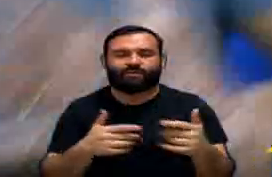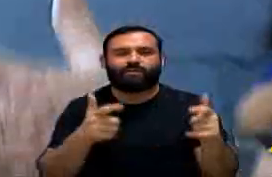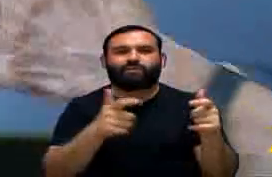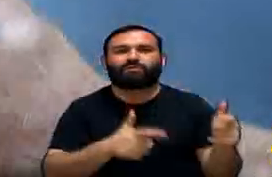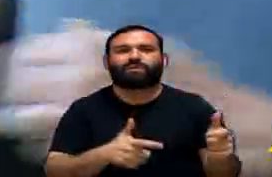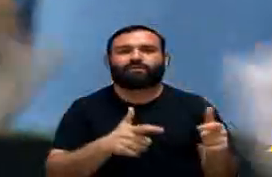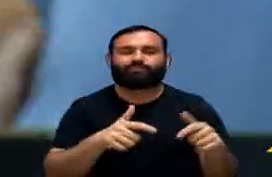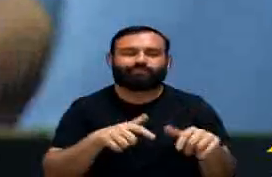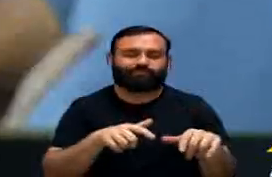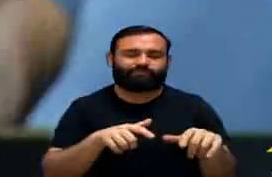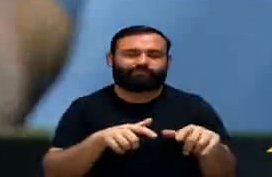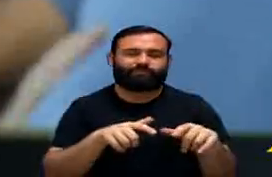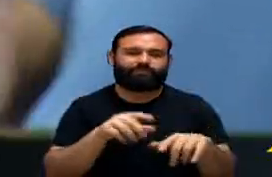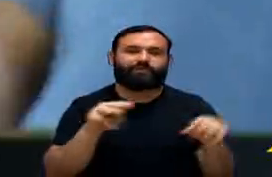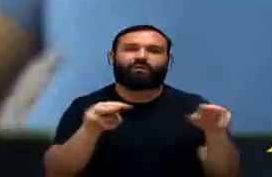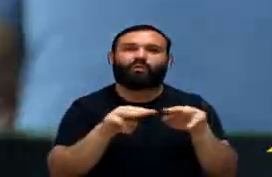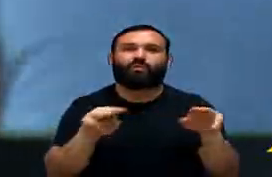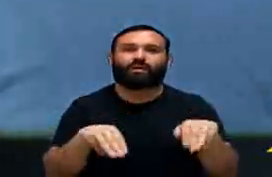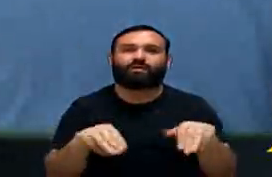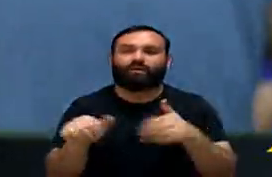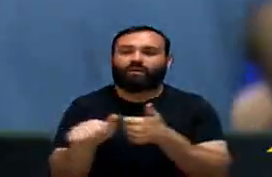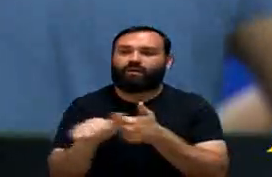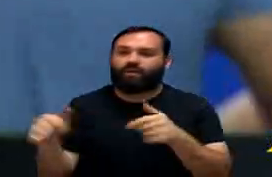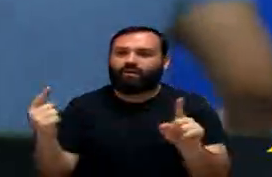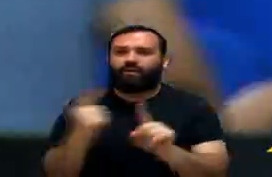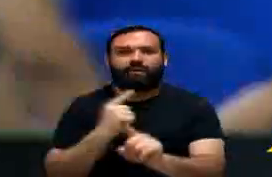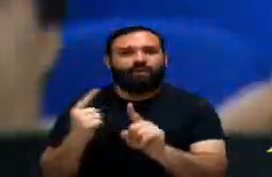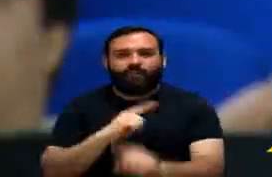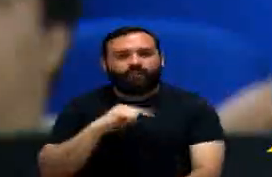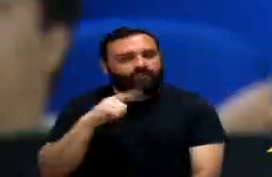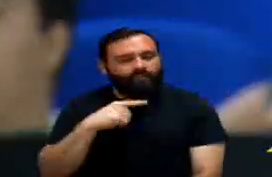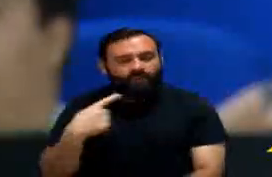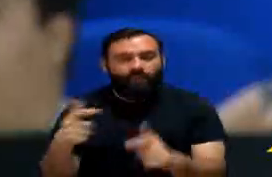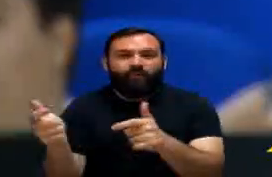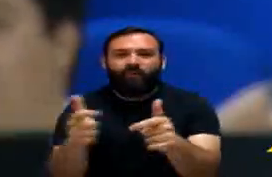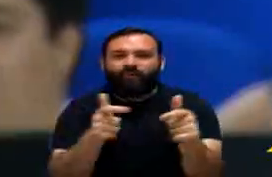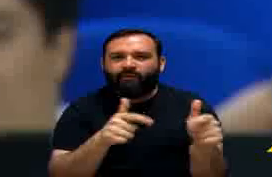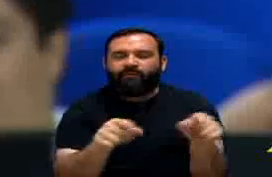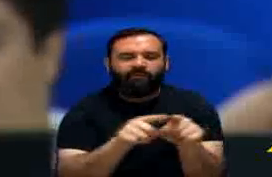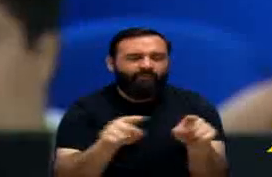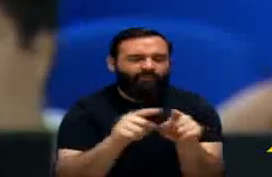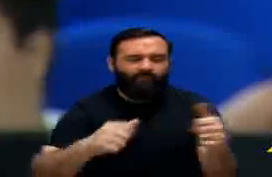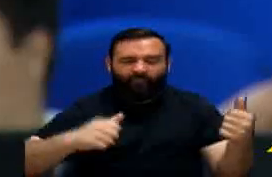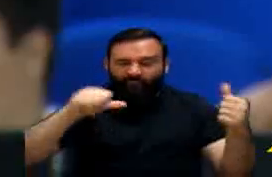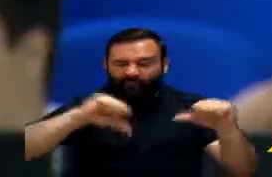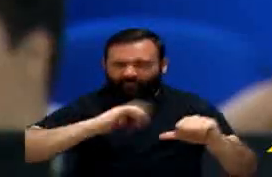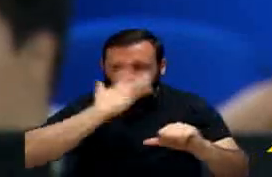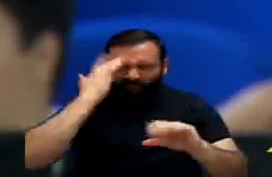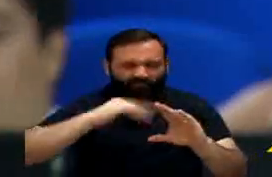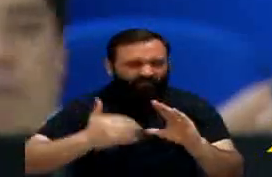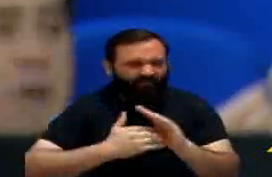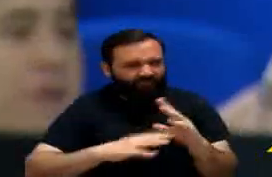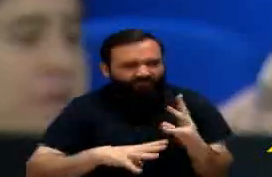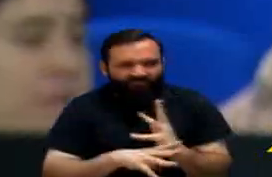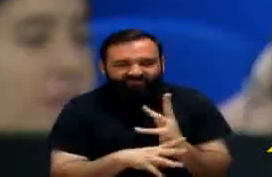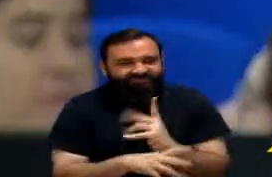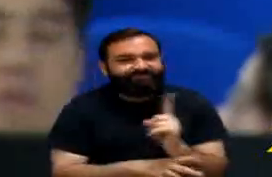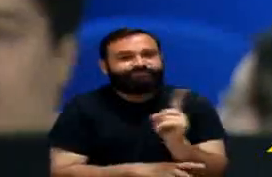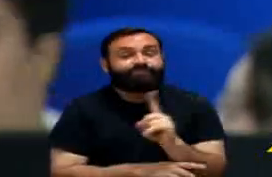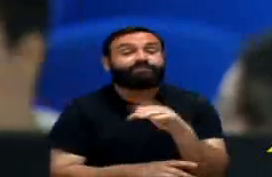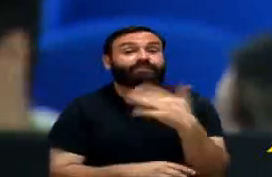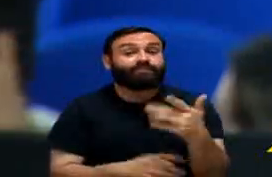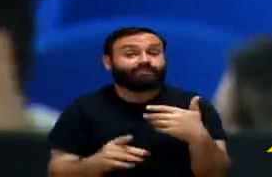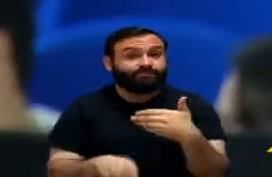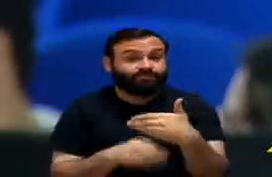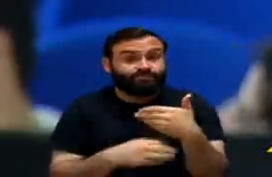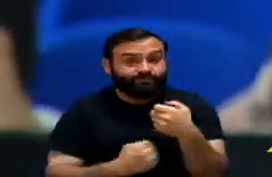estabelecimento comercial ao lado da pista nos bairros também tamb é um inferno que os moradores não aguentam mais então isso aqui